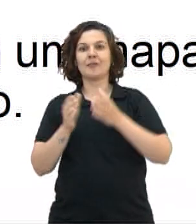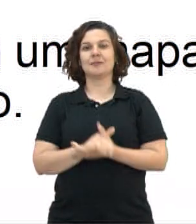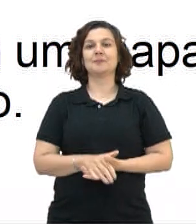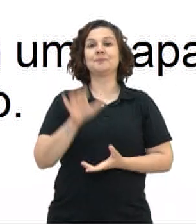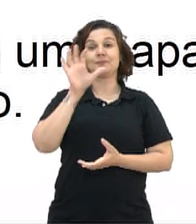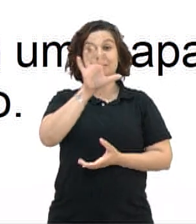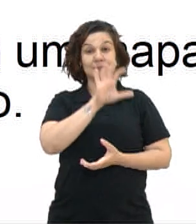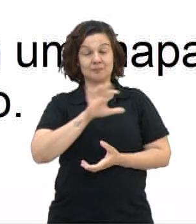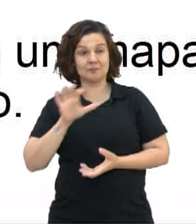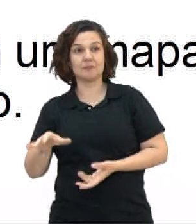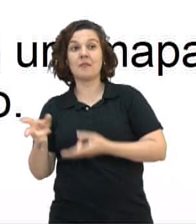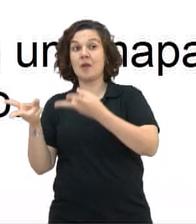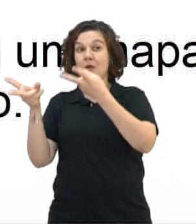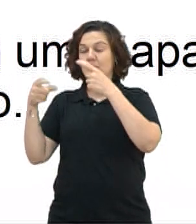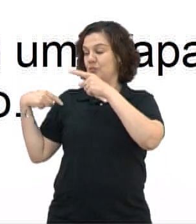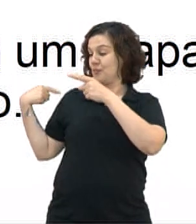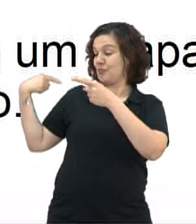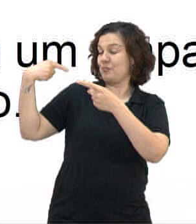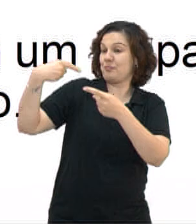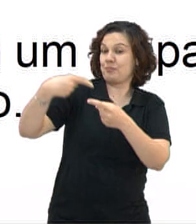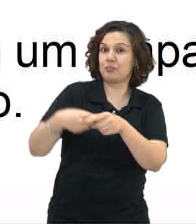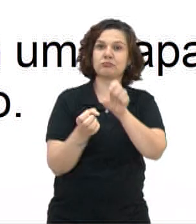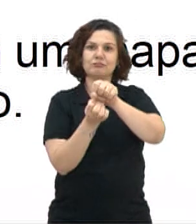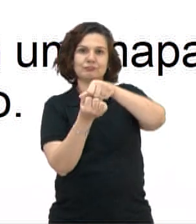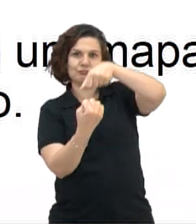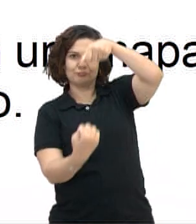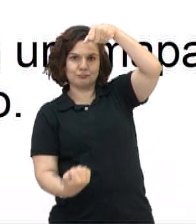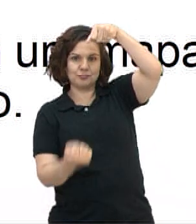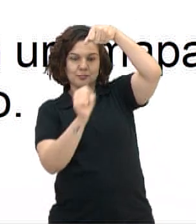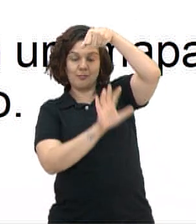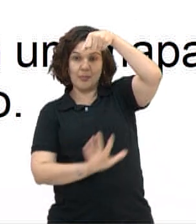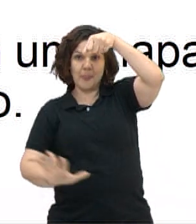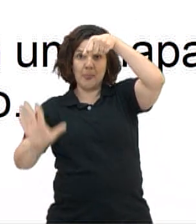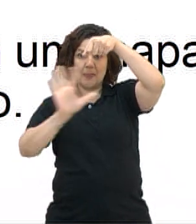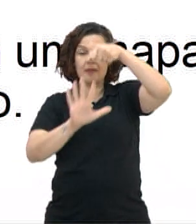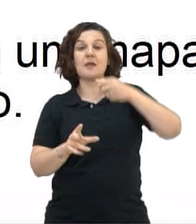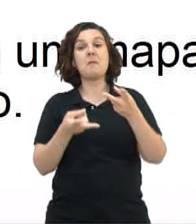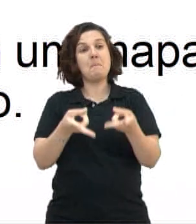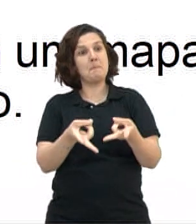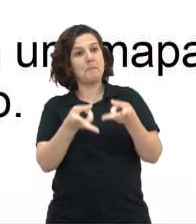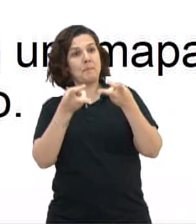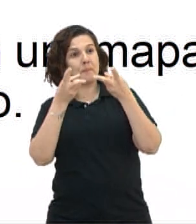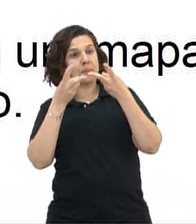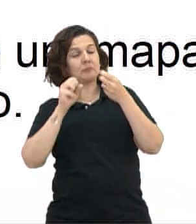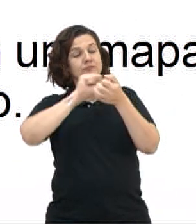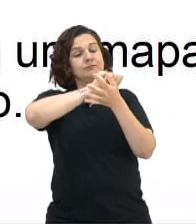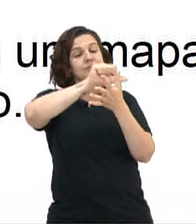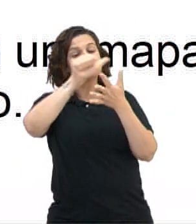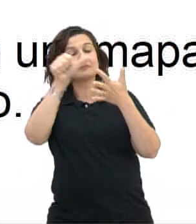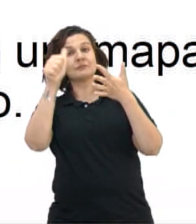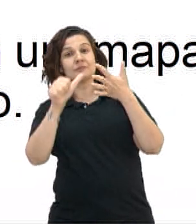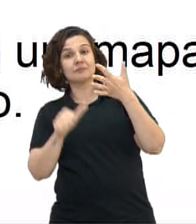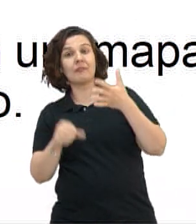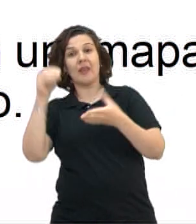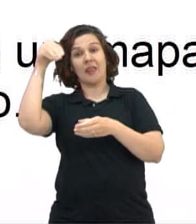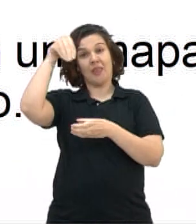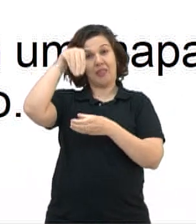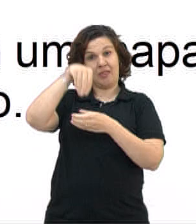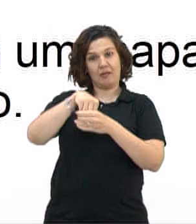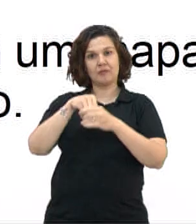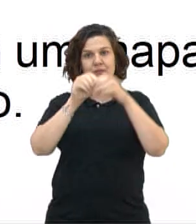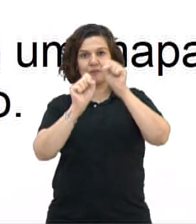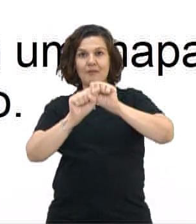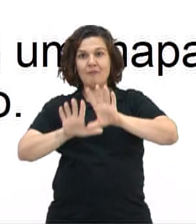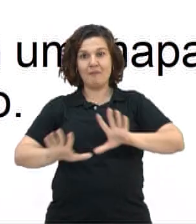revisar a evolução da ciência cartográfica e identificar os elementos que compõem um mapa e a forma correta de sua